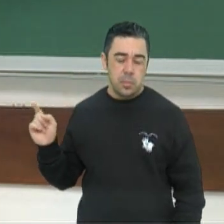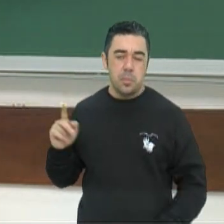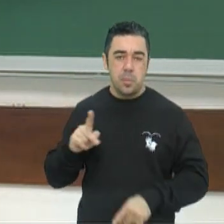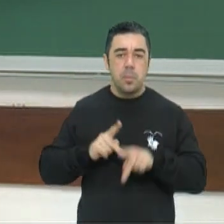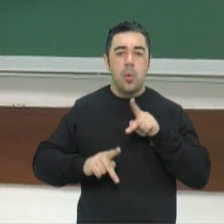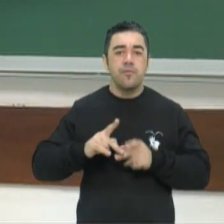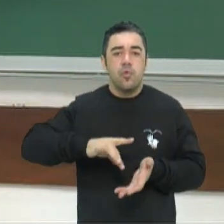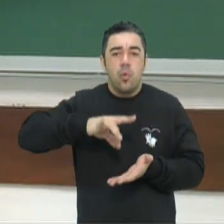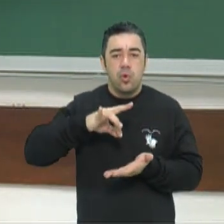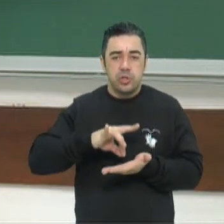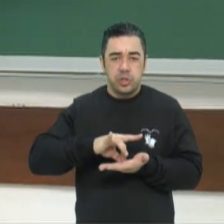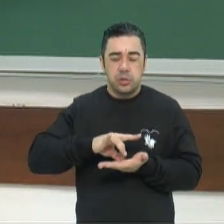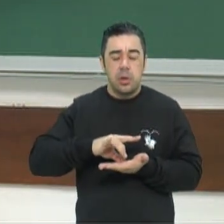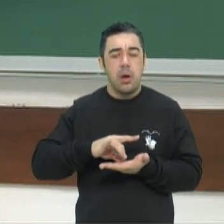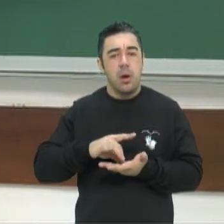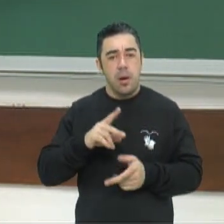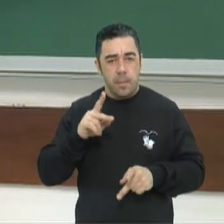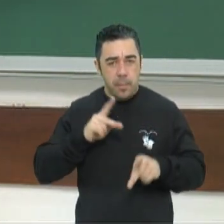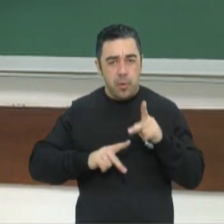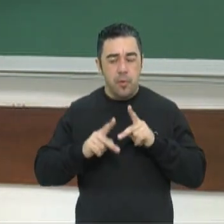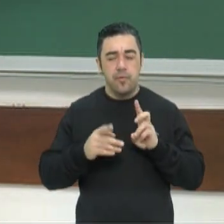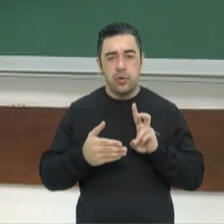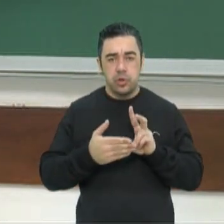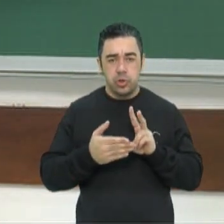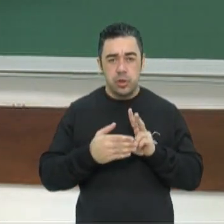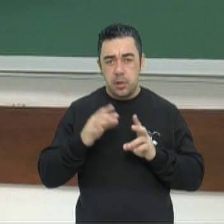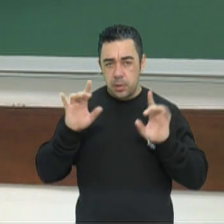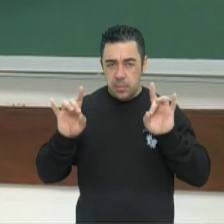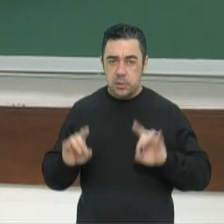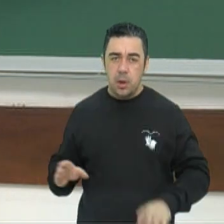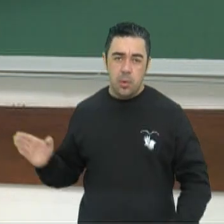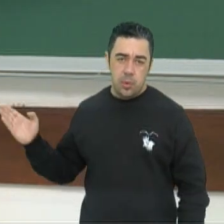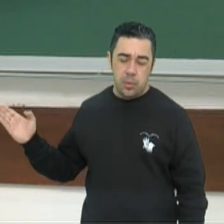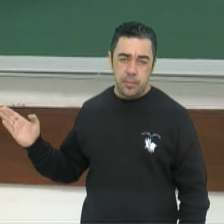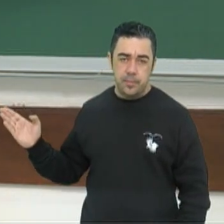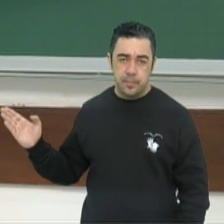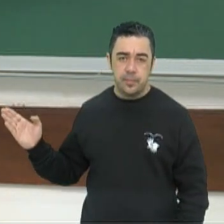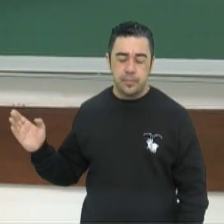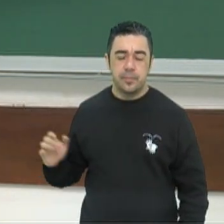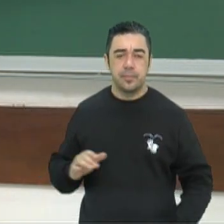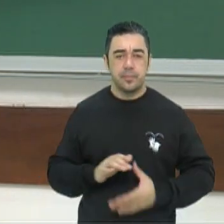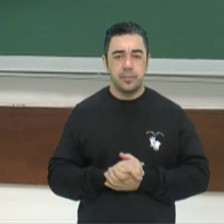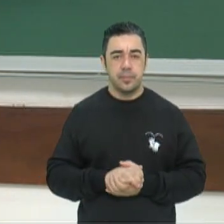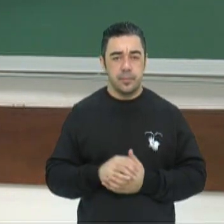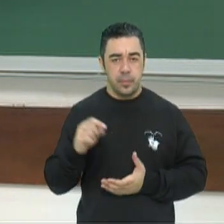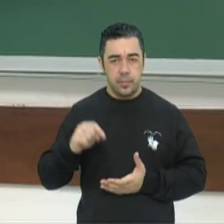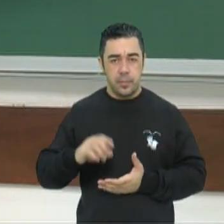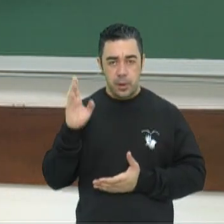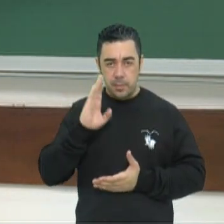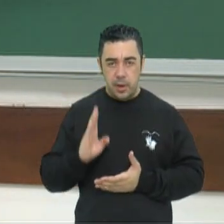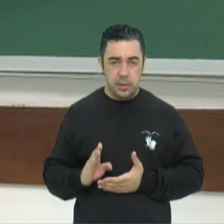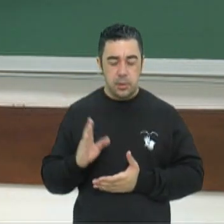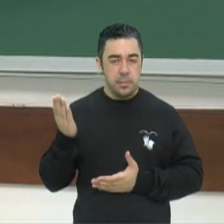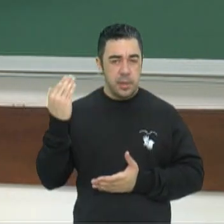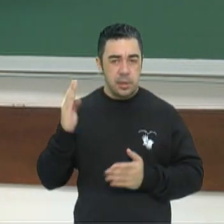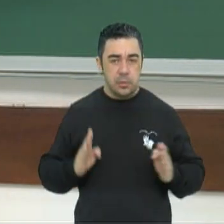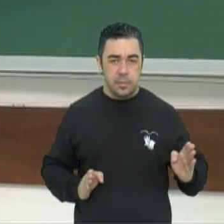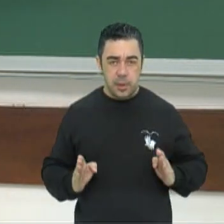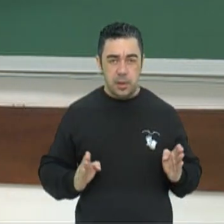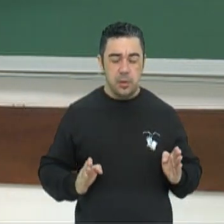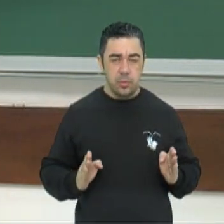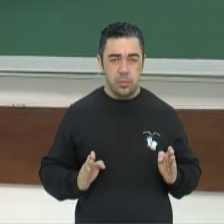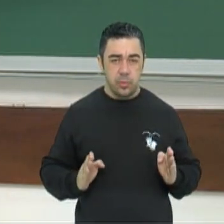originários, nos povos indígenas, em especial aqui os Guaranis Kaiowás, certo? Aqui Brasil, Império, Província do